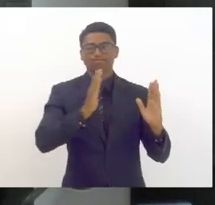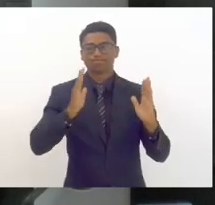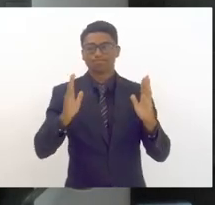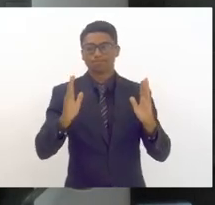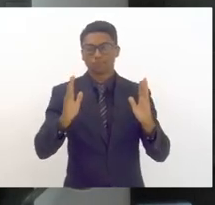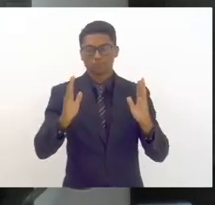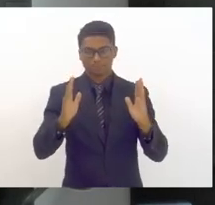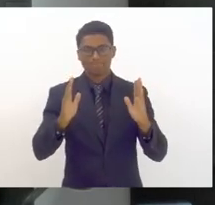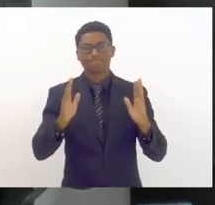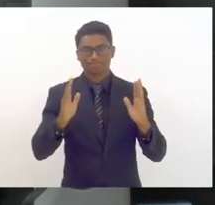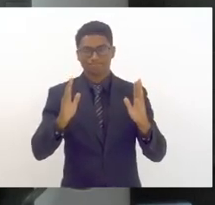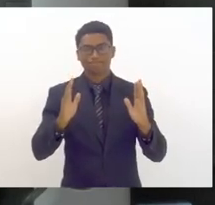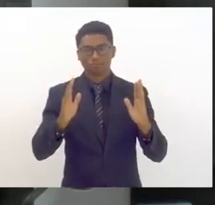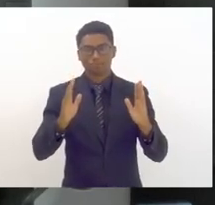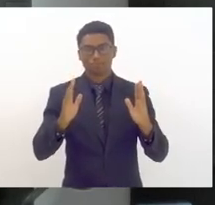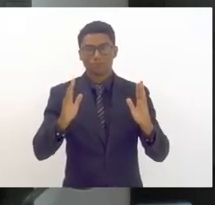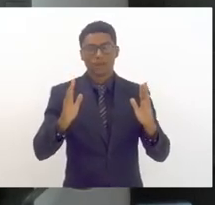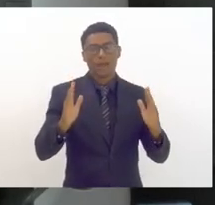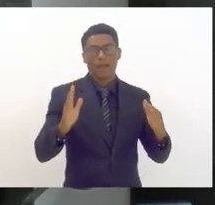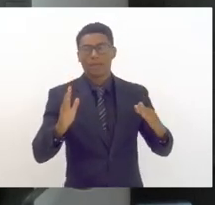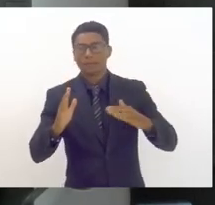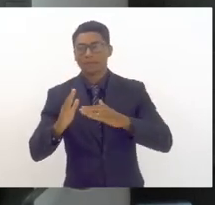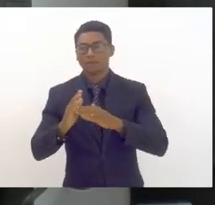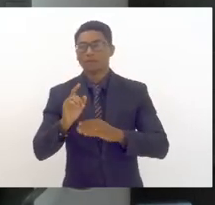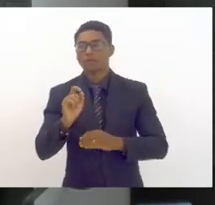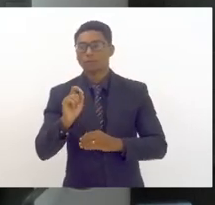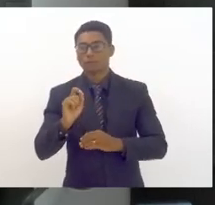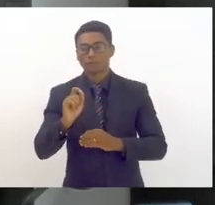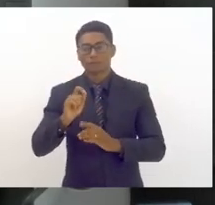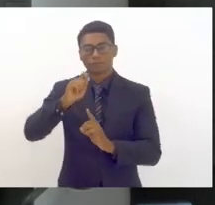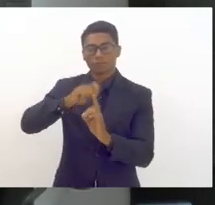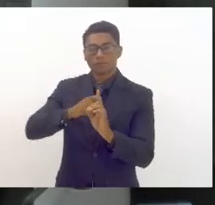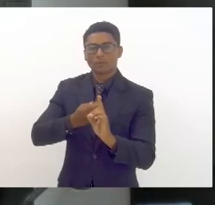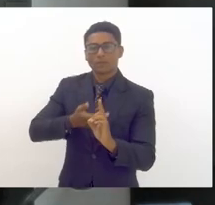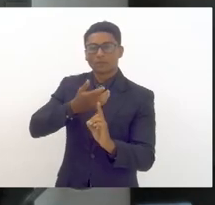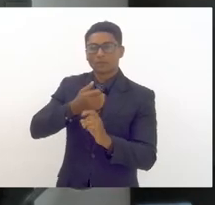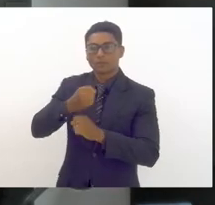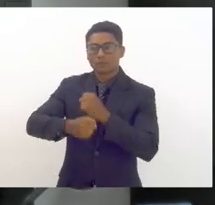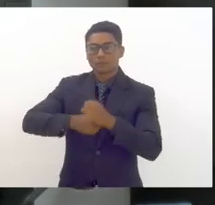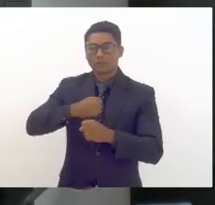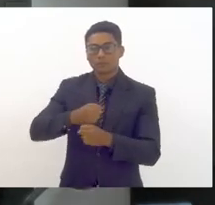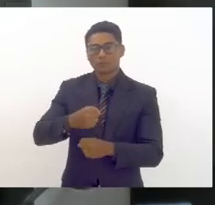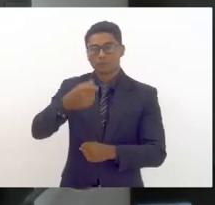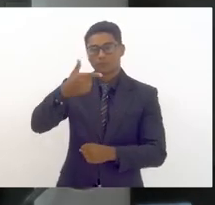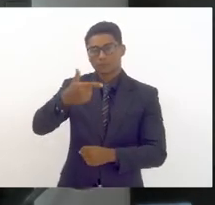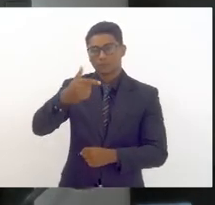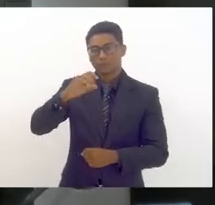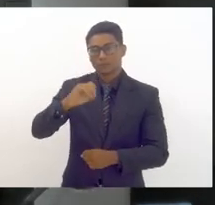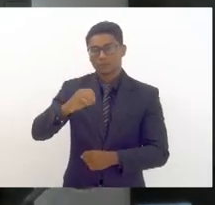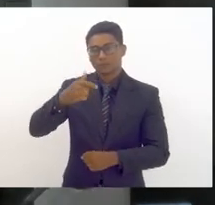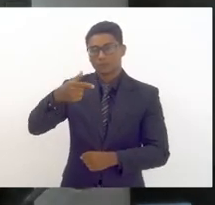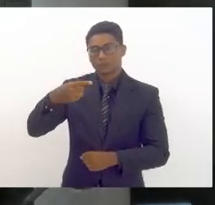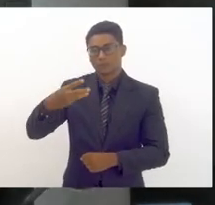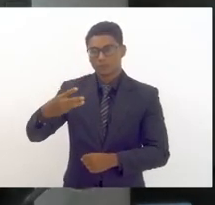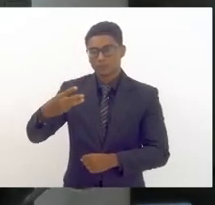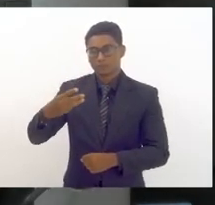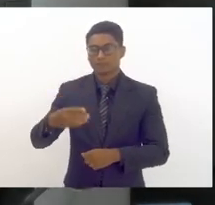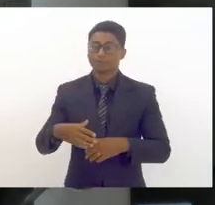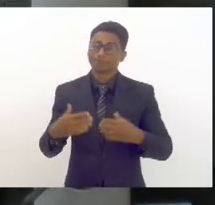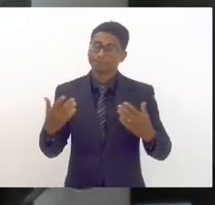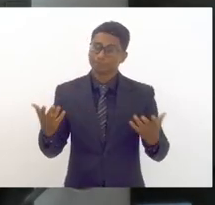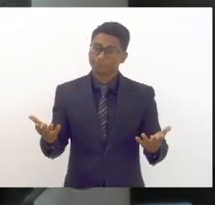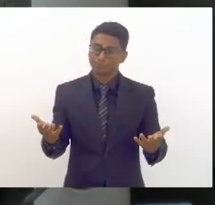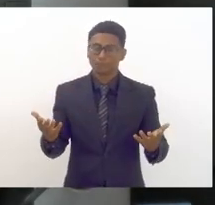né, que iria até dezembro de 2023. E aí, né, fazendo essas